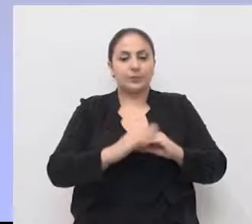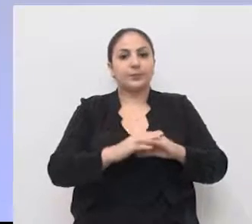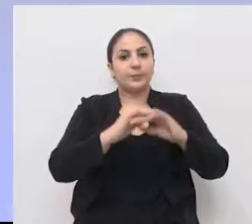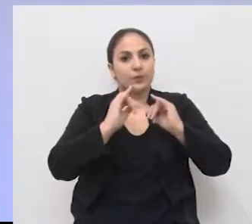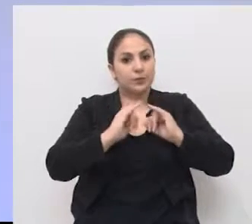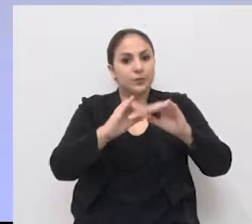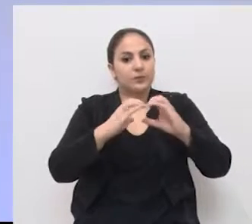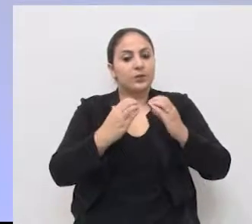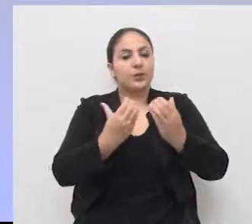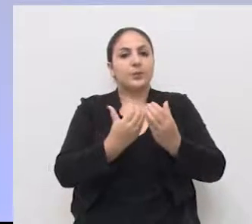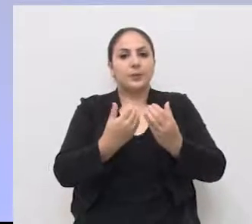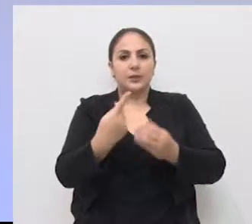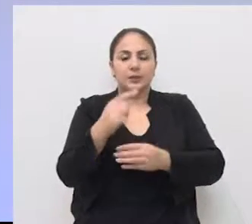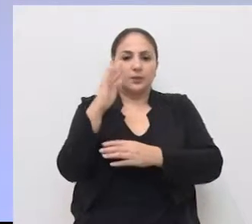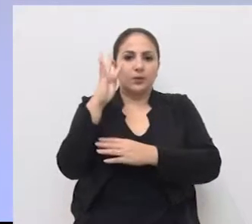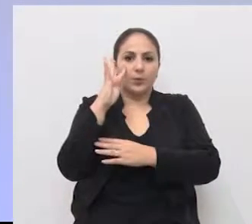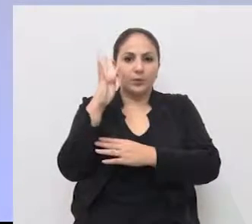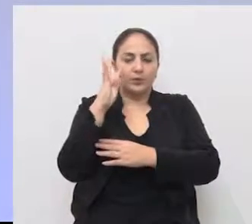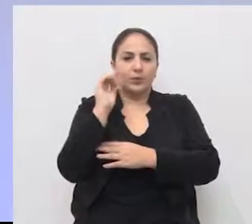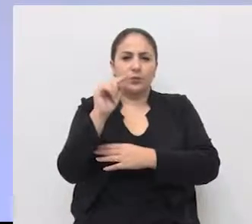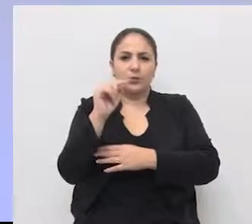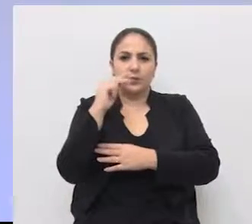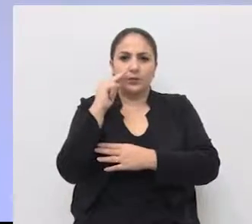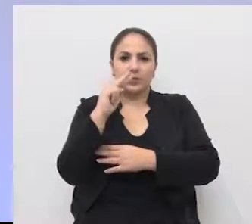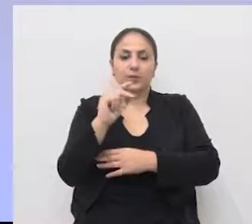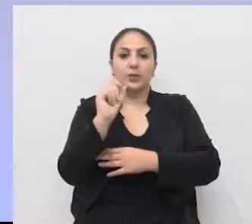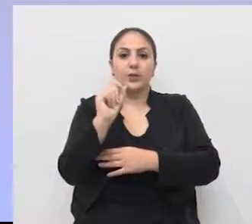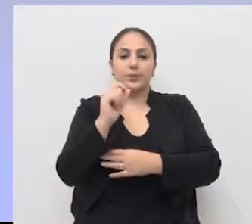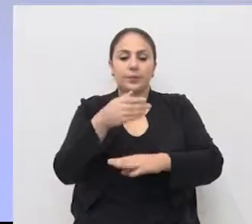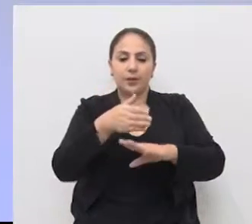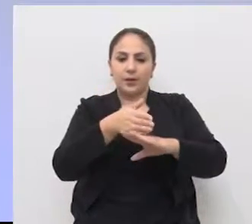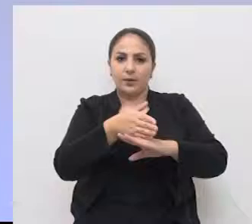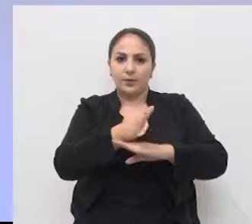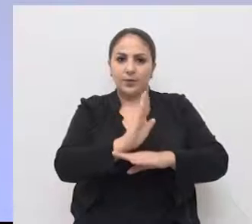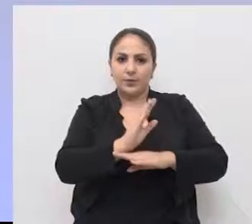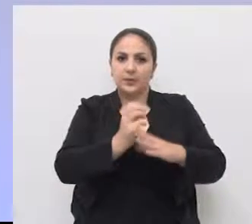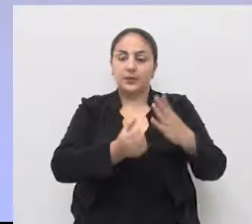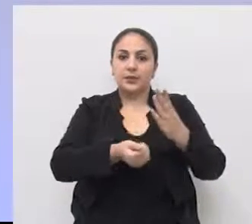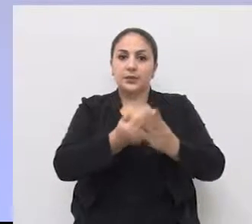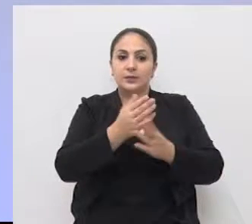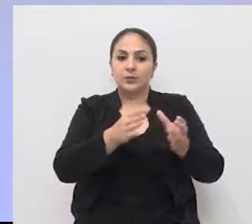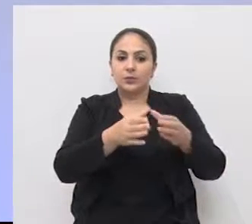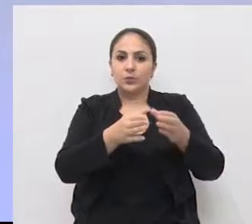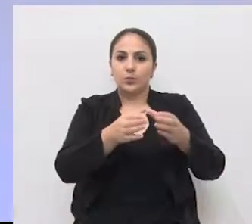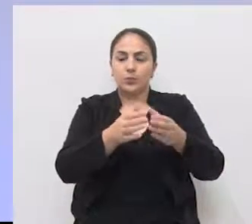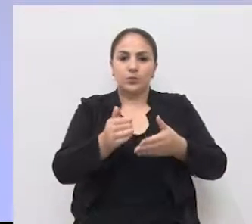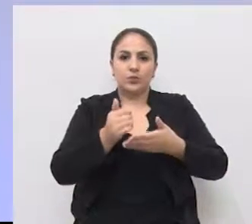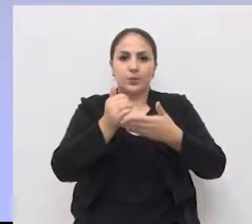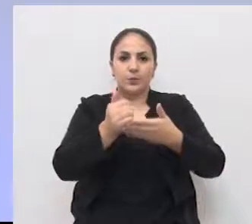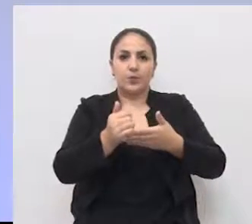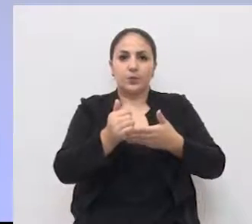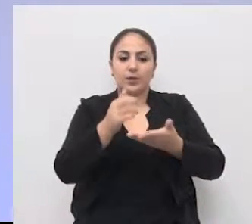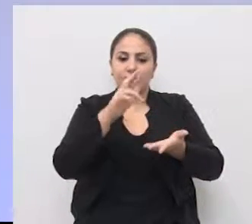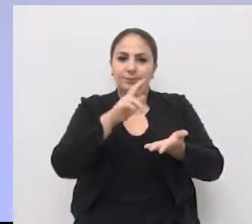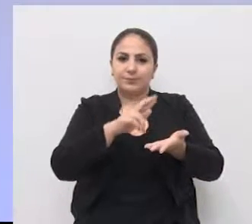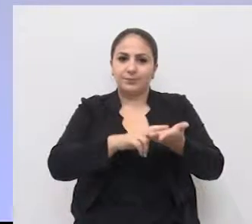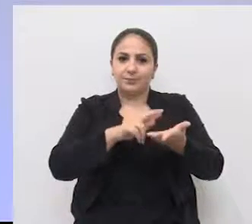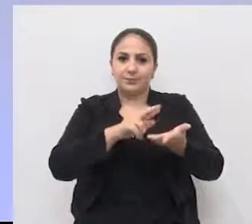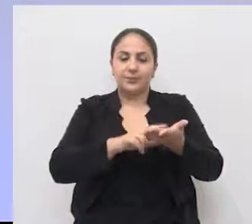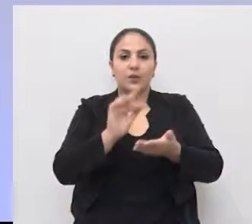Boa noite. No Jornal da Câmara desta quarta-feira, você vai ver que foi aprovada a criação de um grupo de apoio